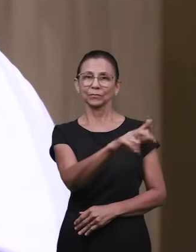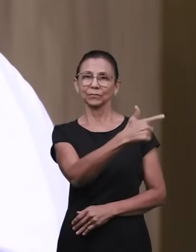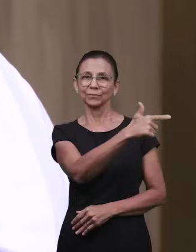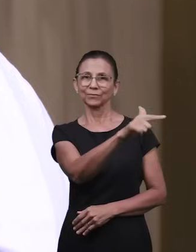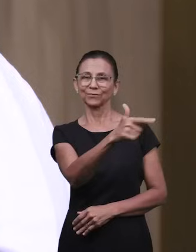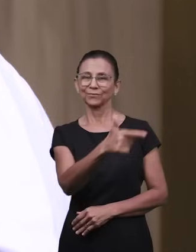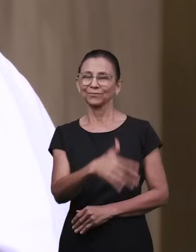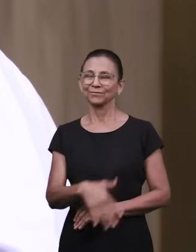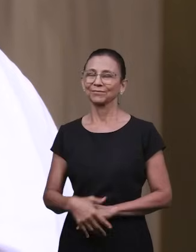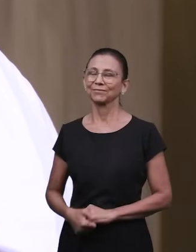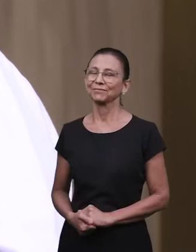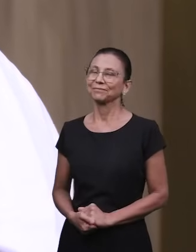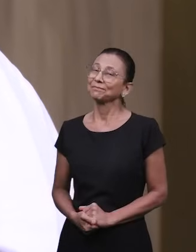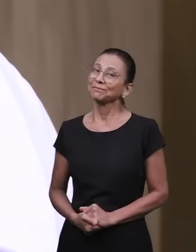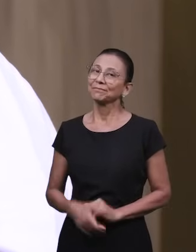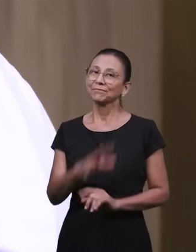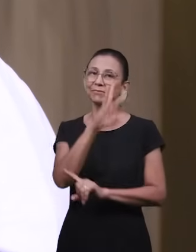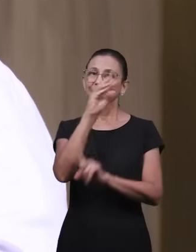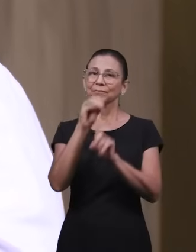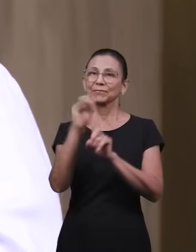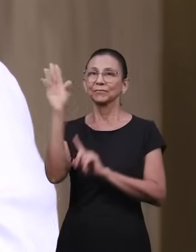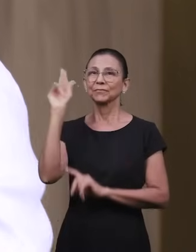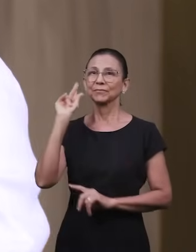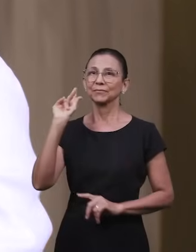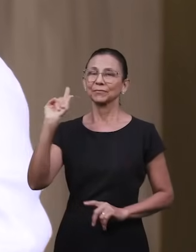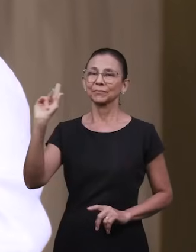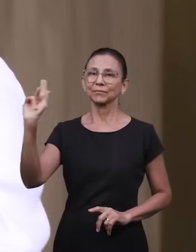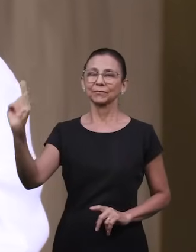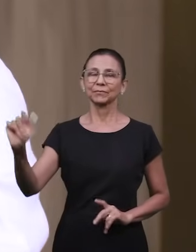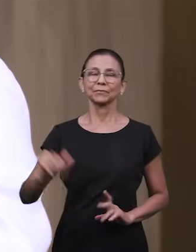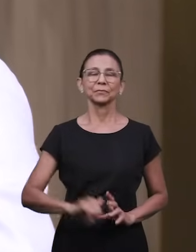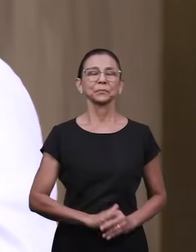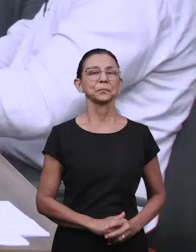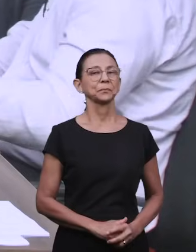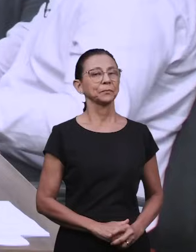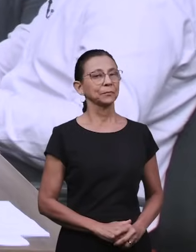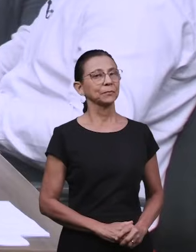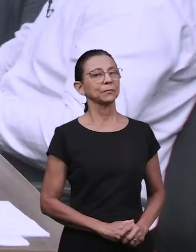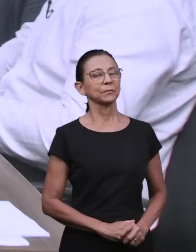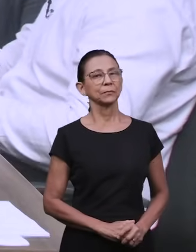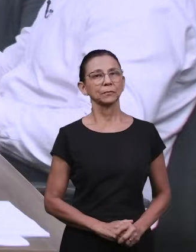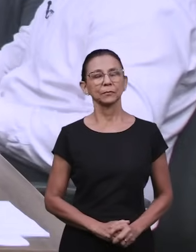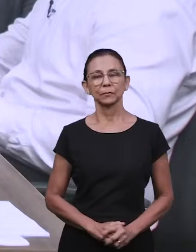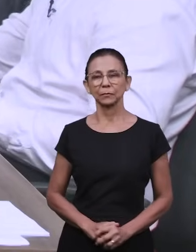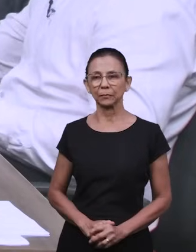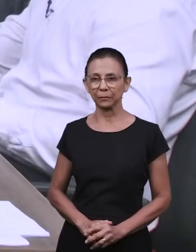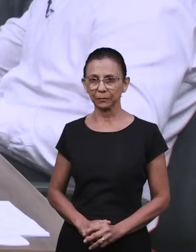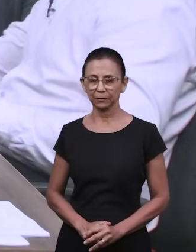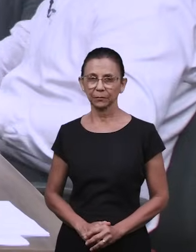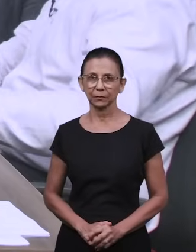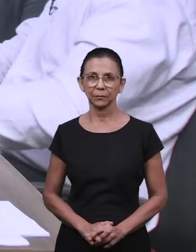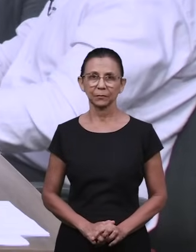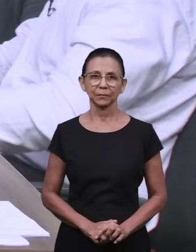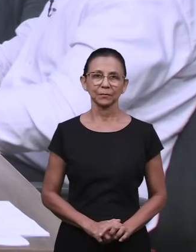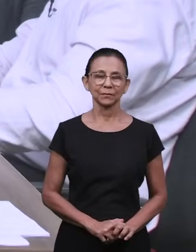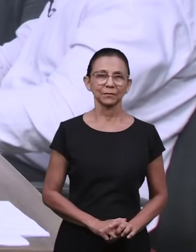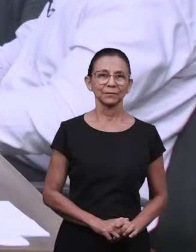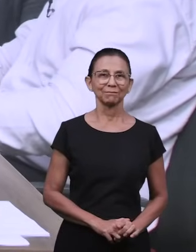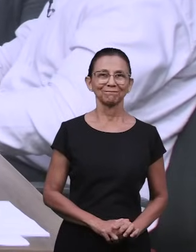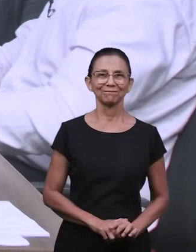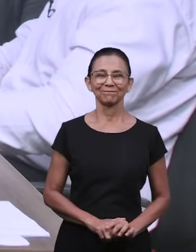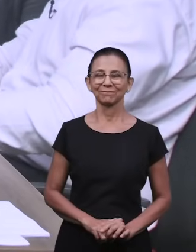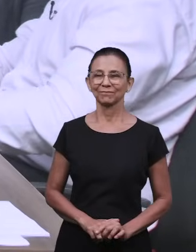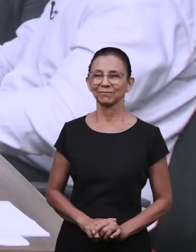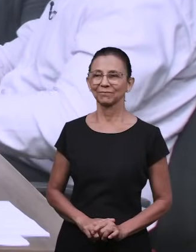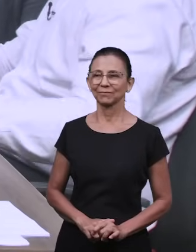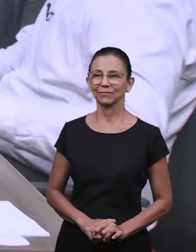é o nosso mediador eterno. Louvado seja o único, né? É o caminho. Exatamente. Só para não deixar de ler nenhum, né?